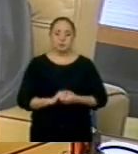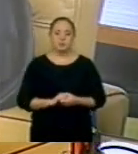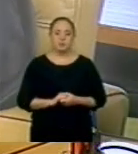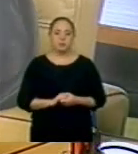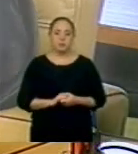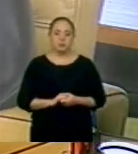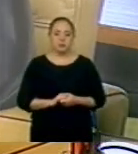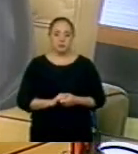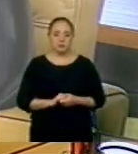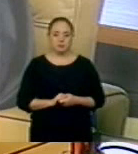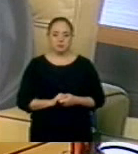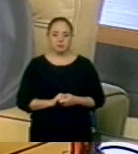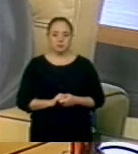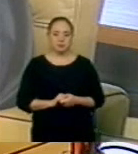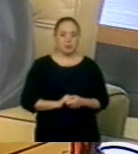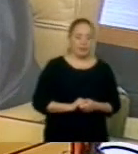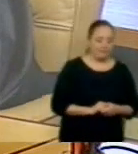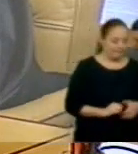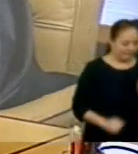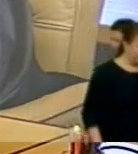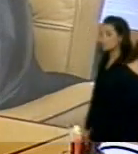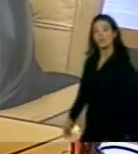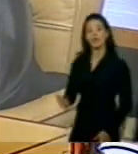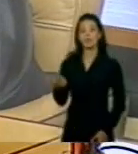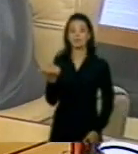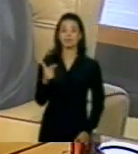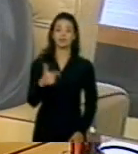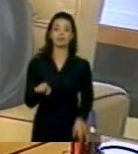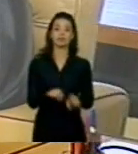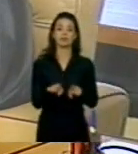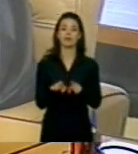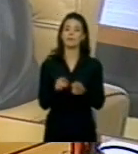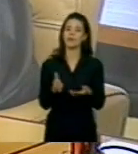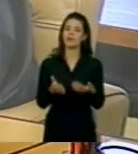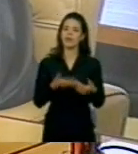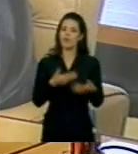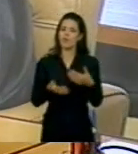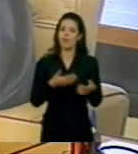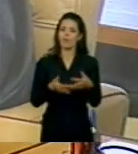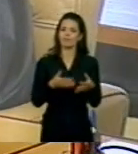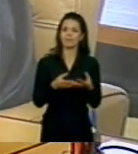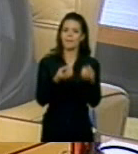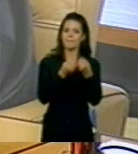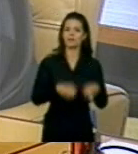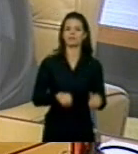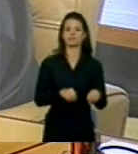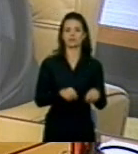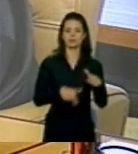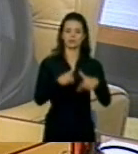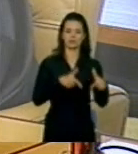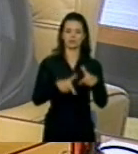há, acrescentou ainda, nesse aspecto, qualquer fragilização da independência para o exercício do